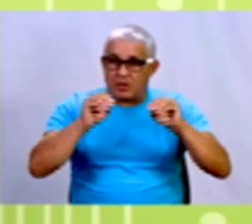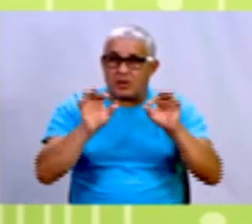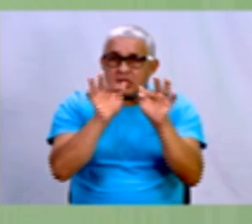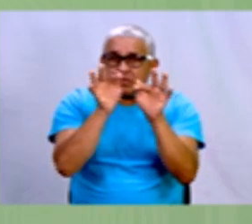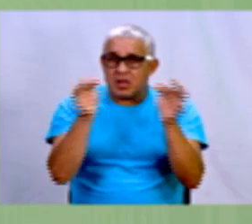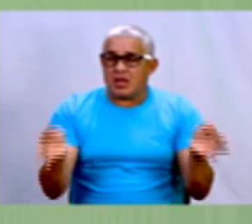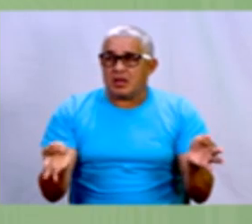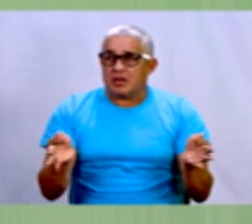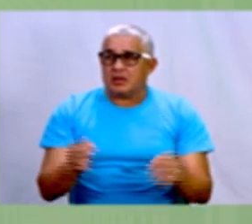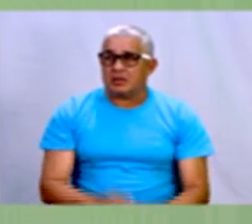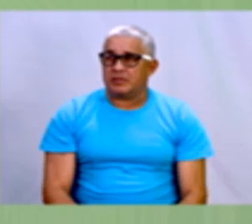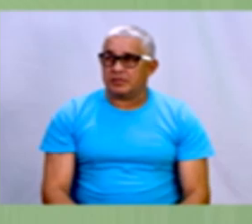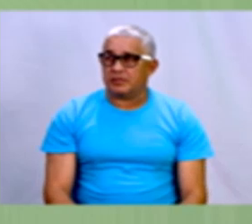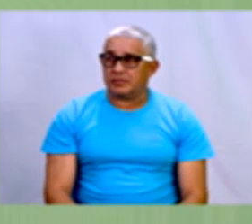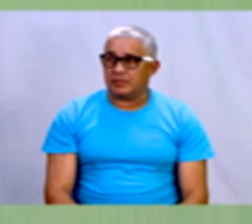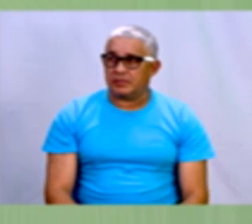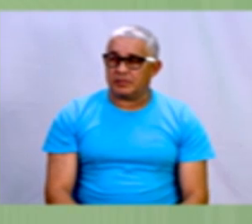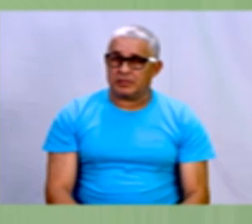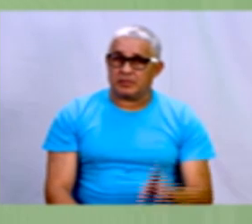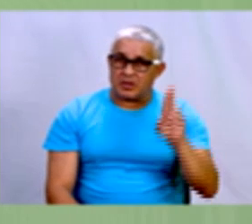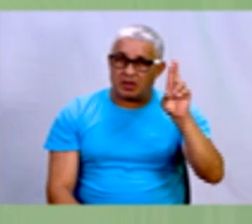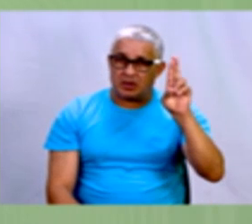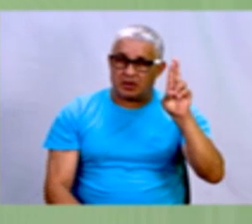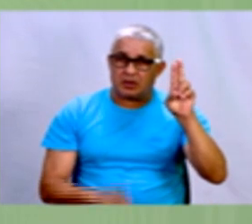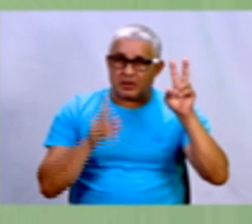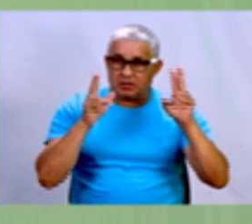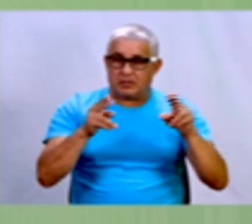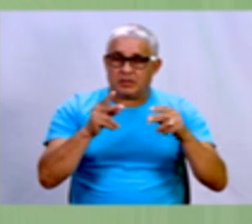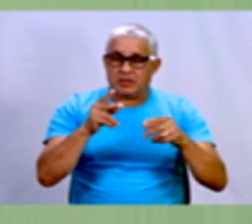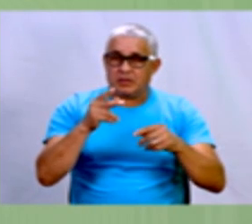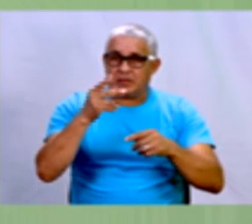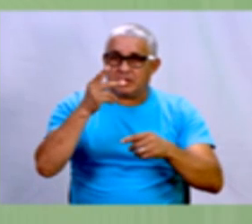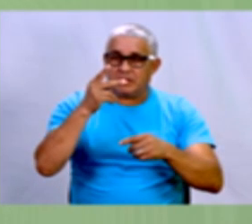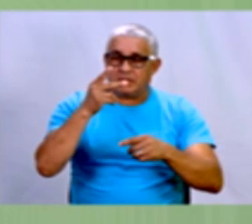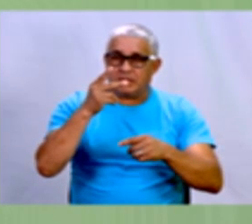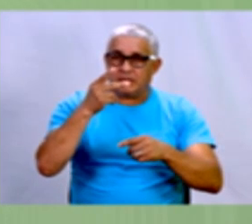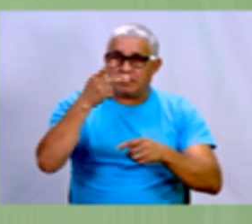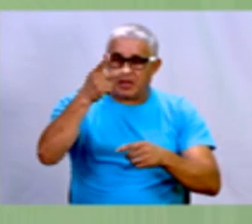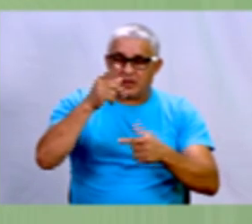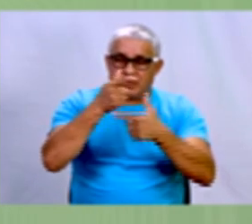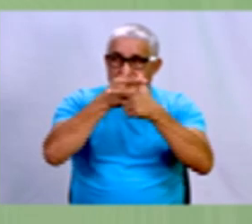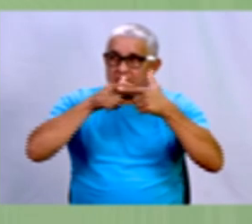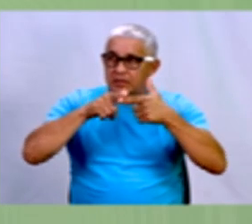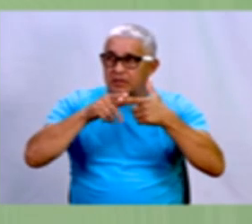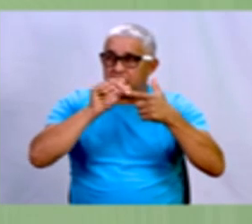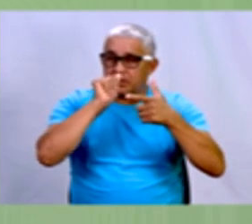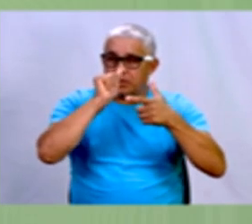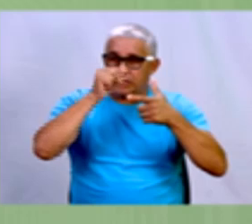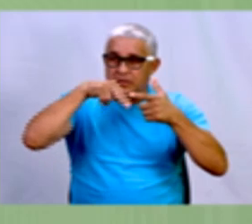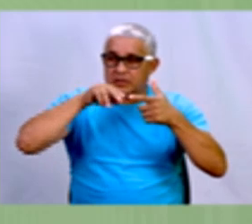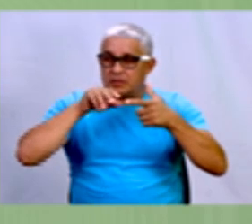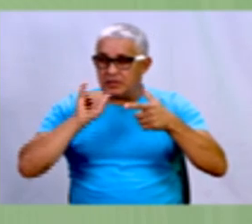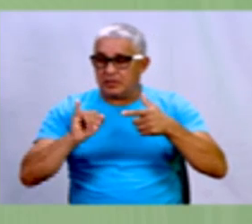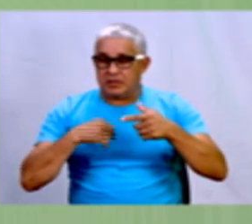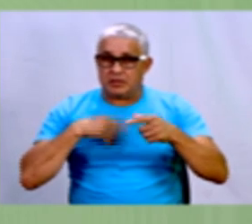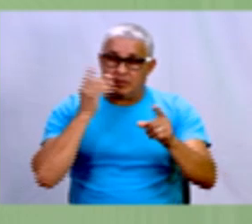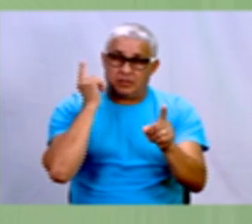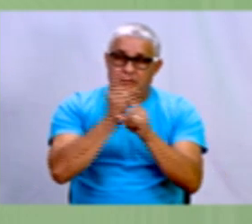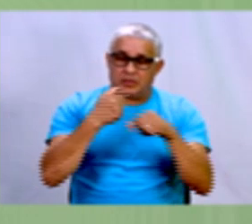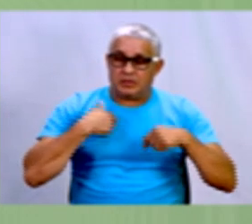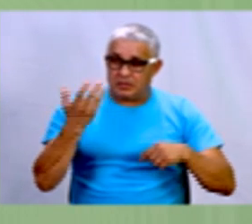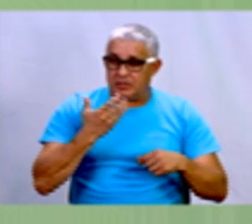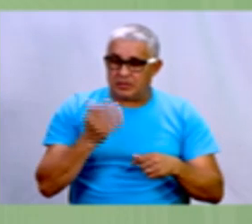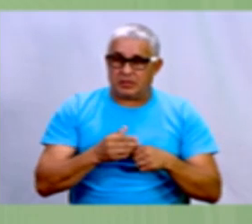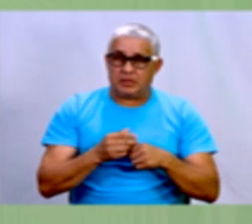simples, que é R igual a P sobre ANI. R é o valor da parcela que eu quero descobrir, né? Sobre